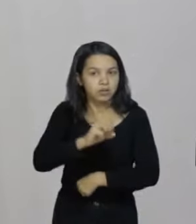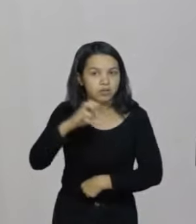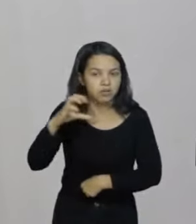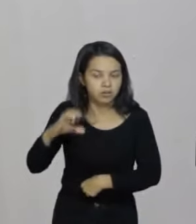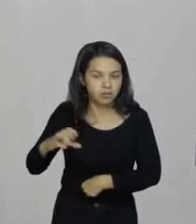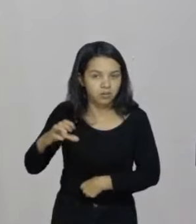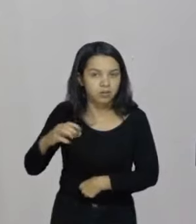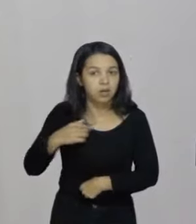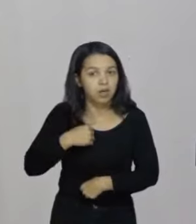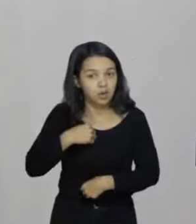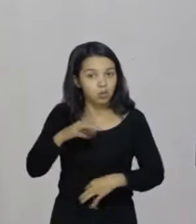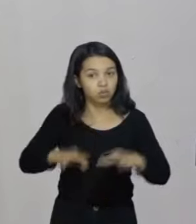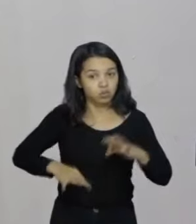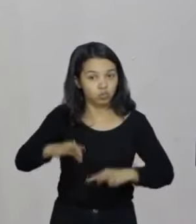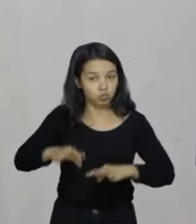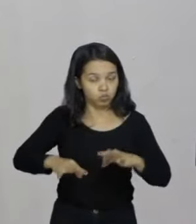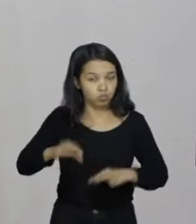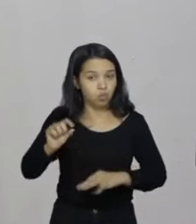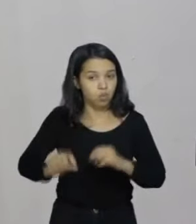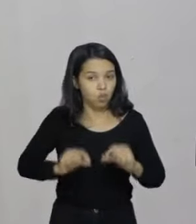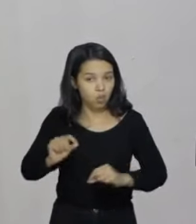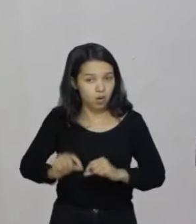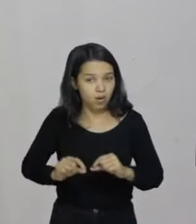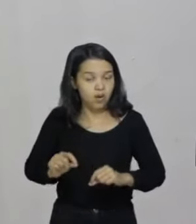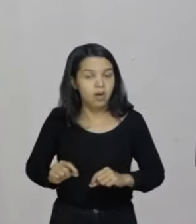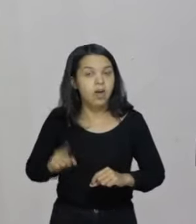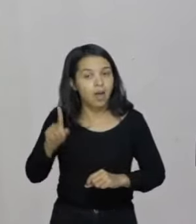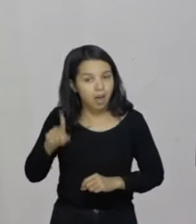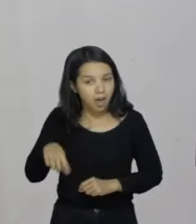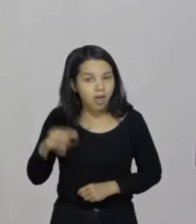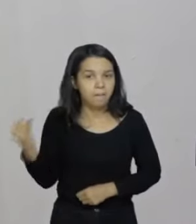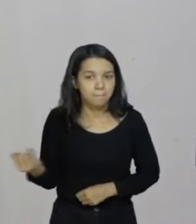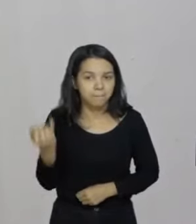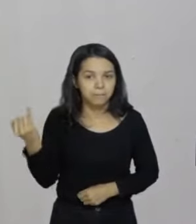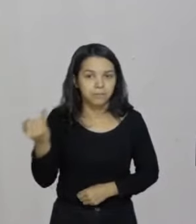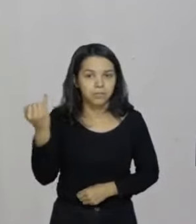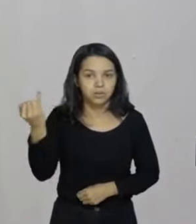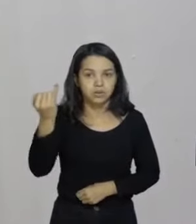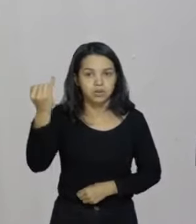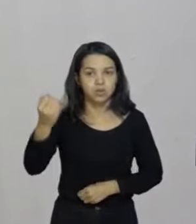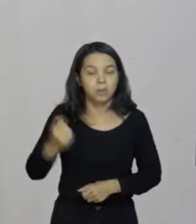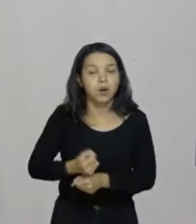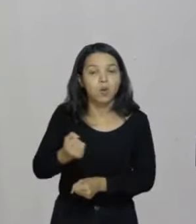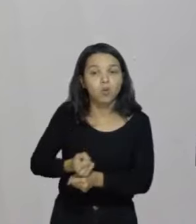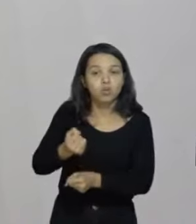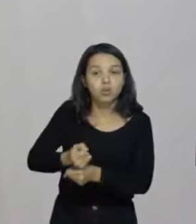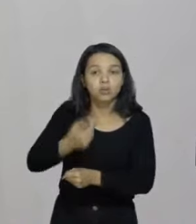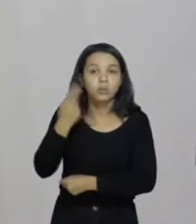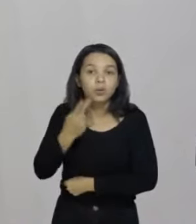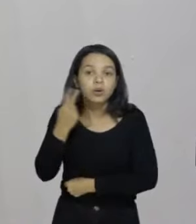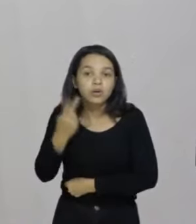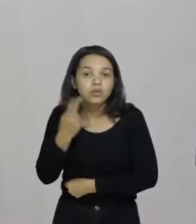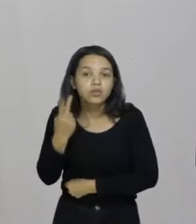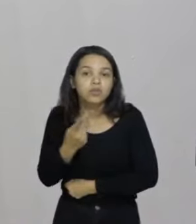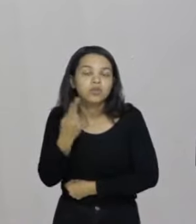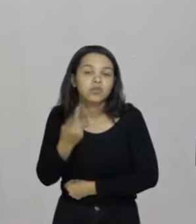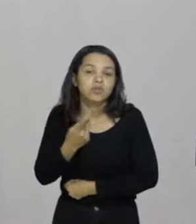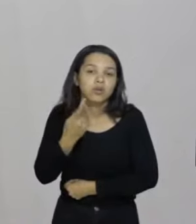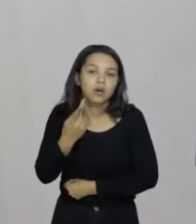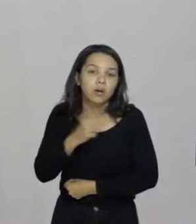que eu julgo ser muito importante para construção das políticas públicas